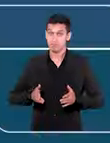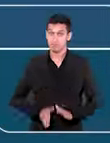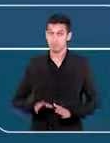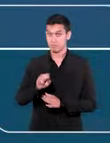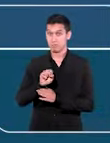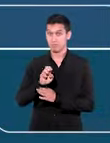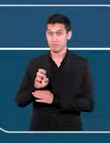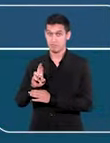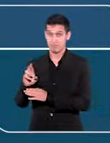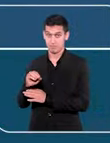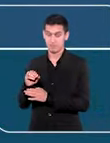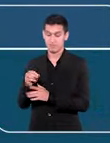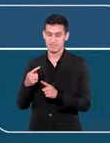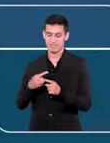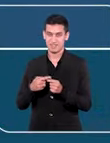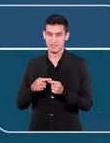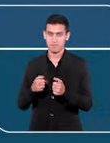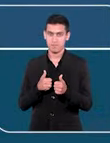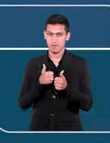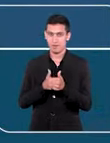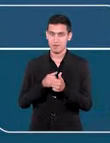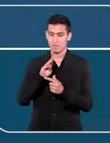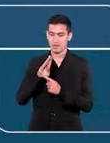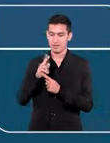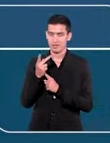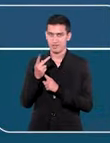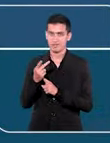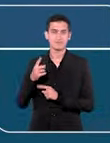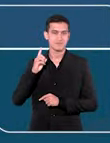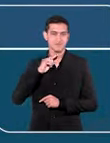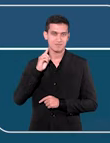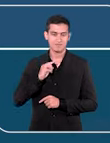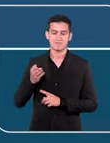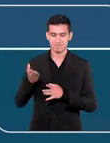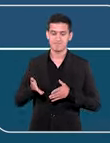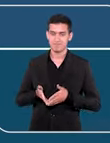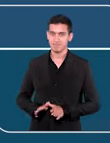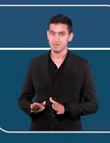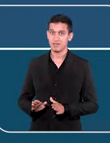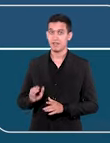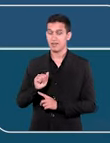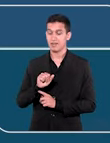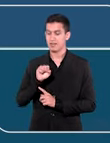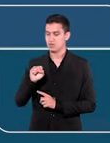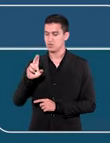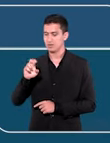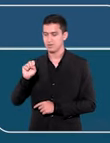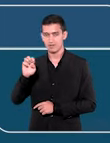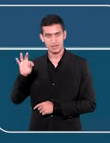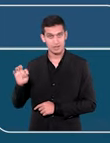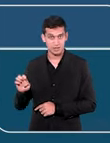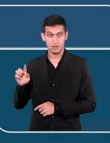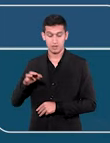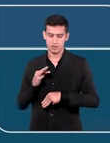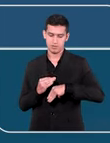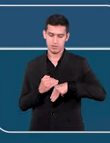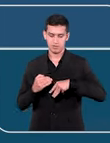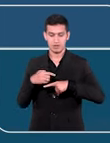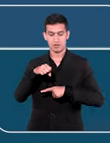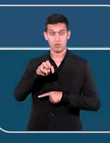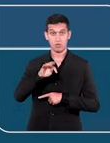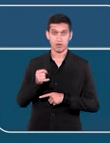Natural de Cerro, cidade próxima a Belo Horizonte, a mineira Suzete Magalhães é ministra do STJ